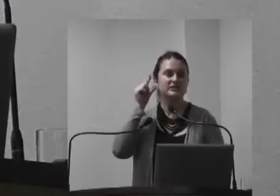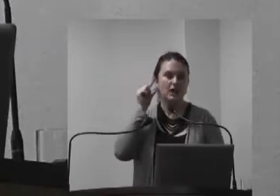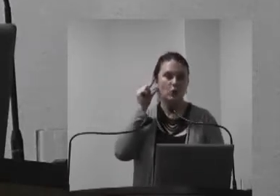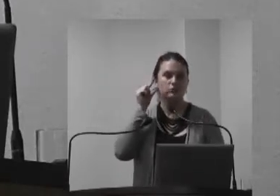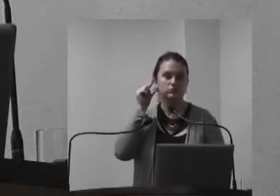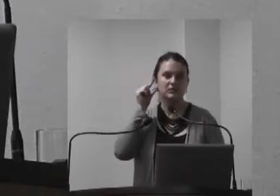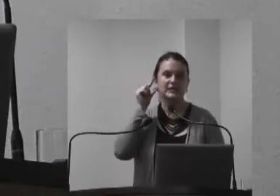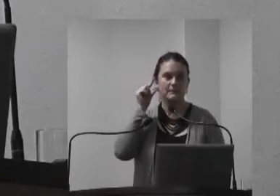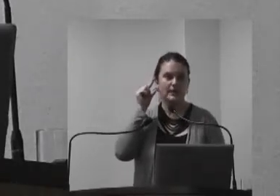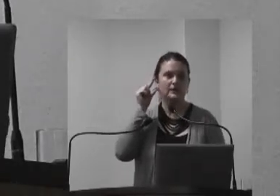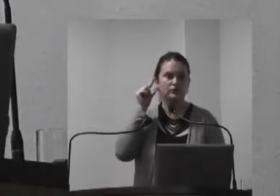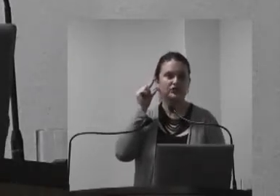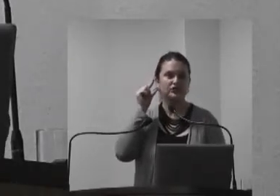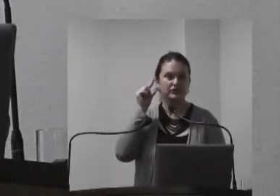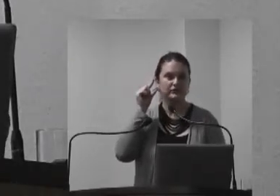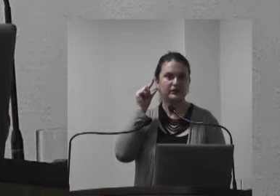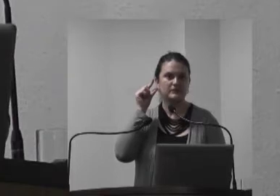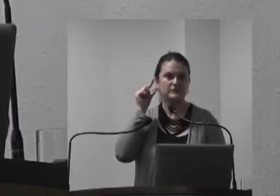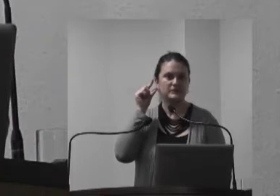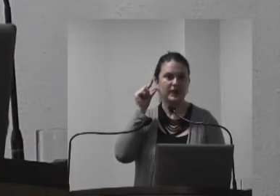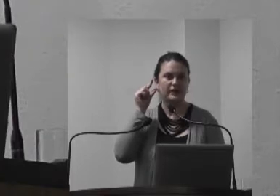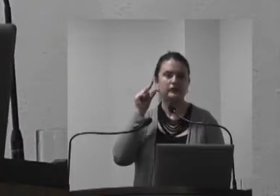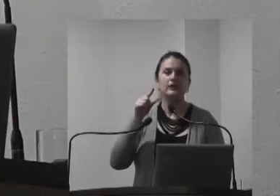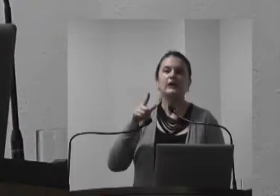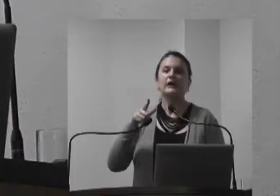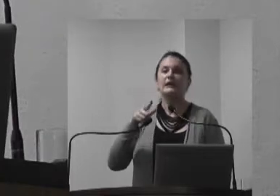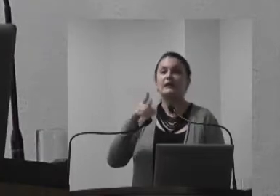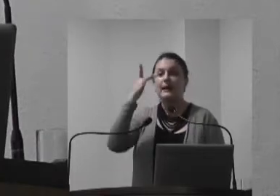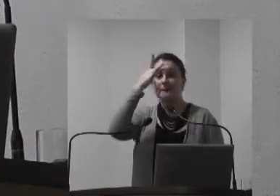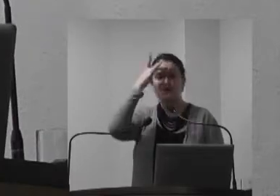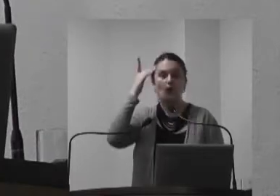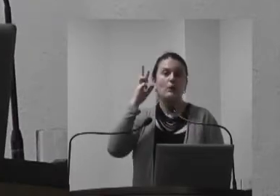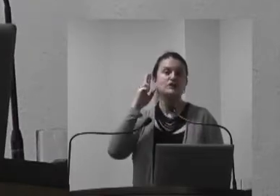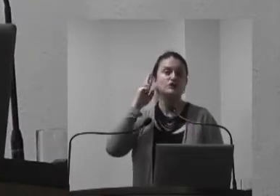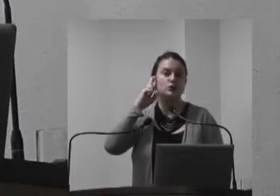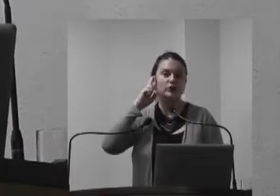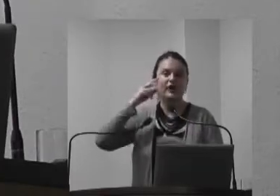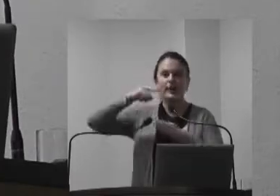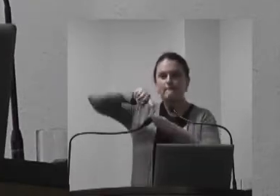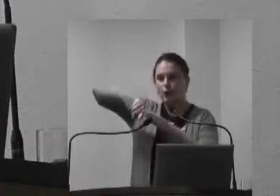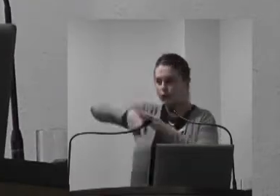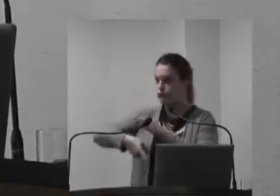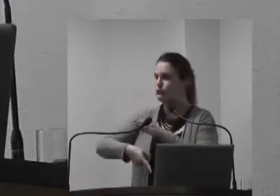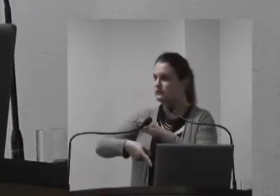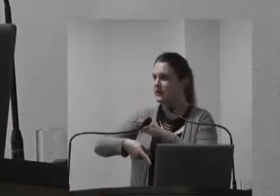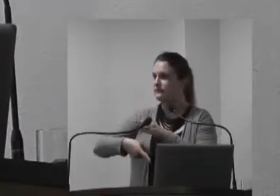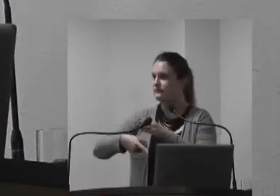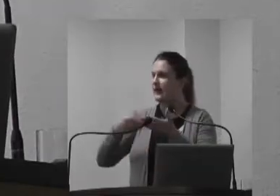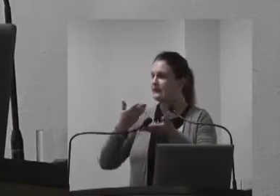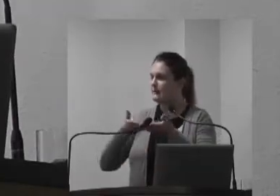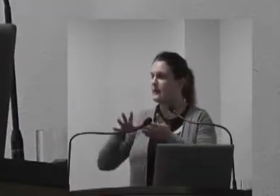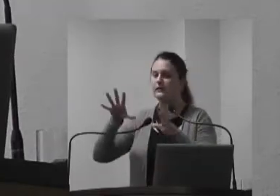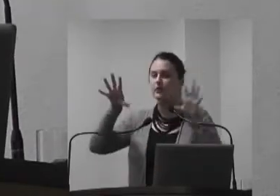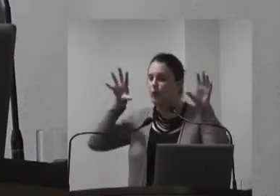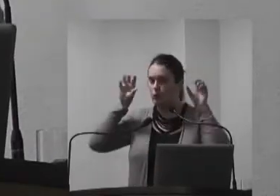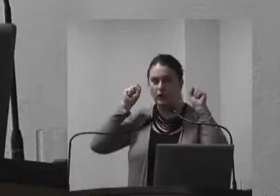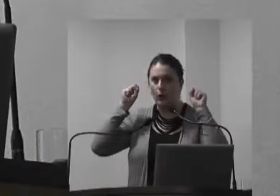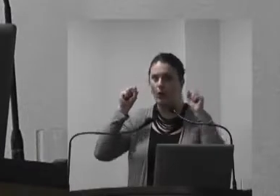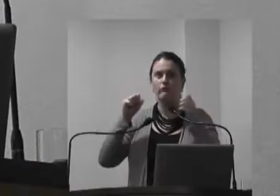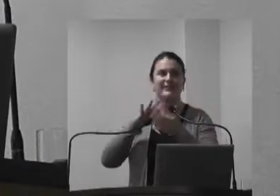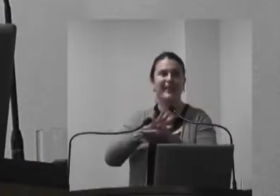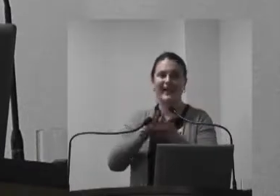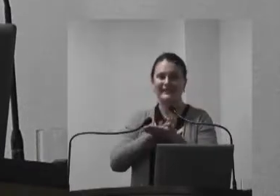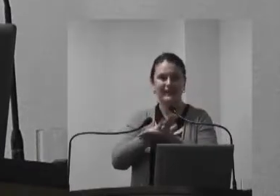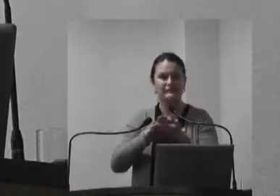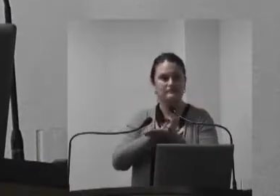de audição e de perda auditiva, certo? E a pessoa surda, ela é profunda, né? Tem perda,